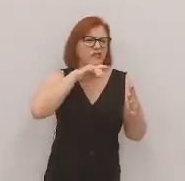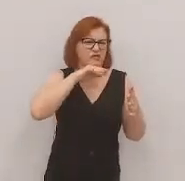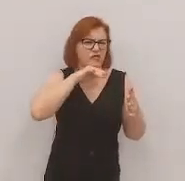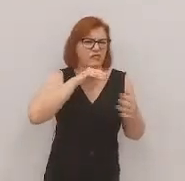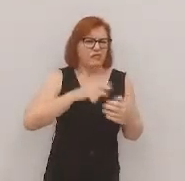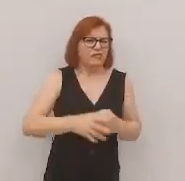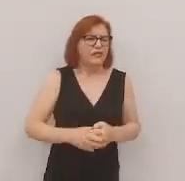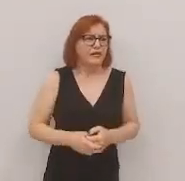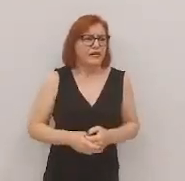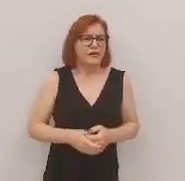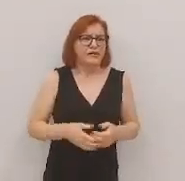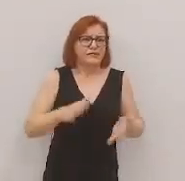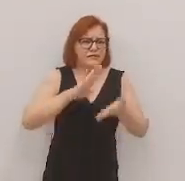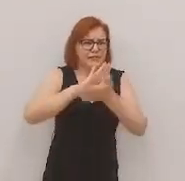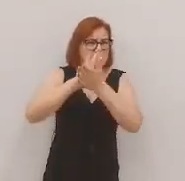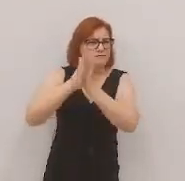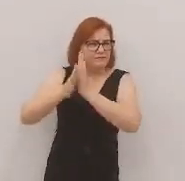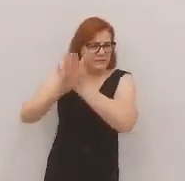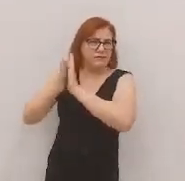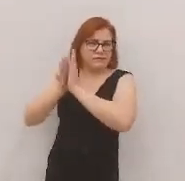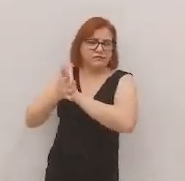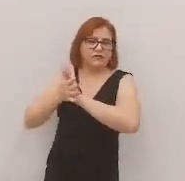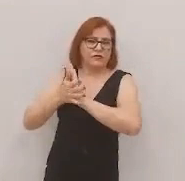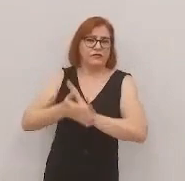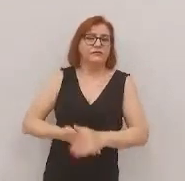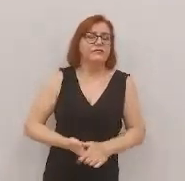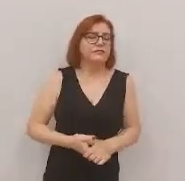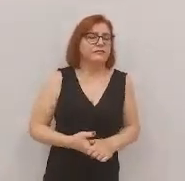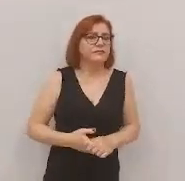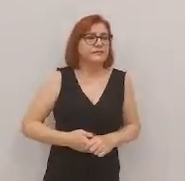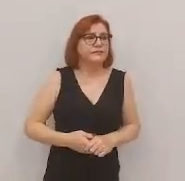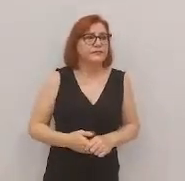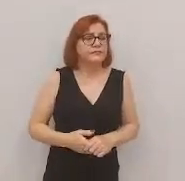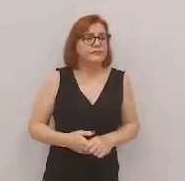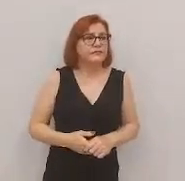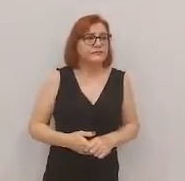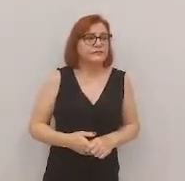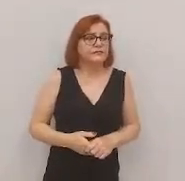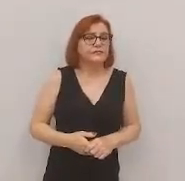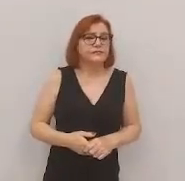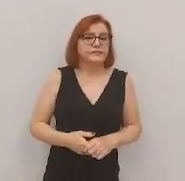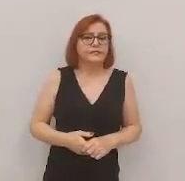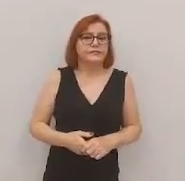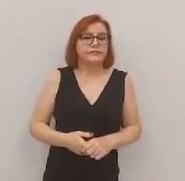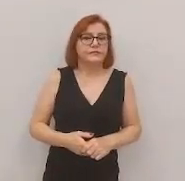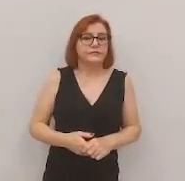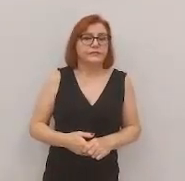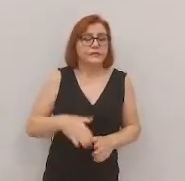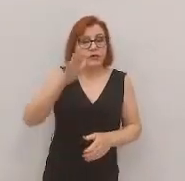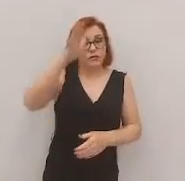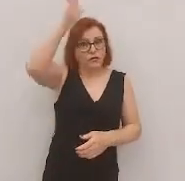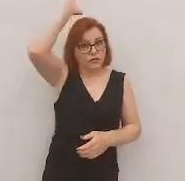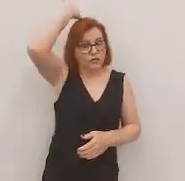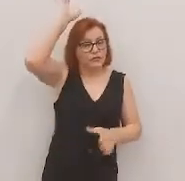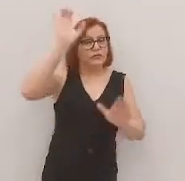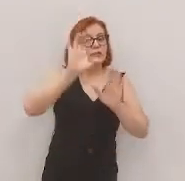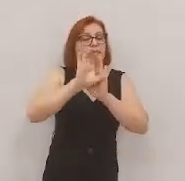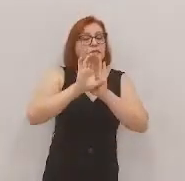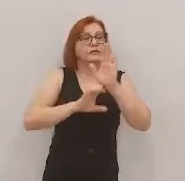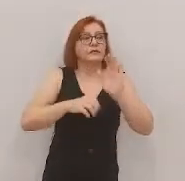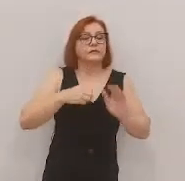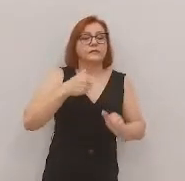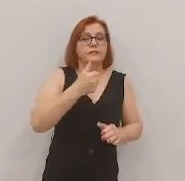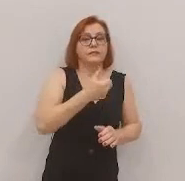terra. Oh, Senhor Jesus. Aqui fala em Romanos capítulo 16,